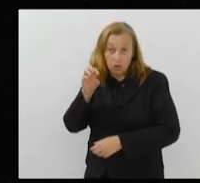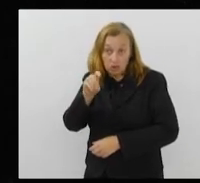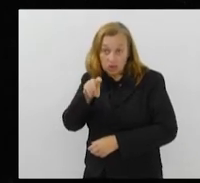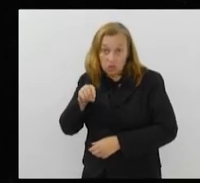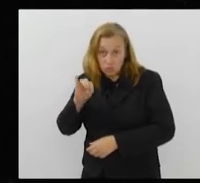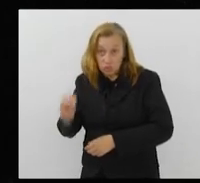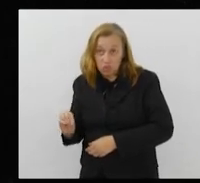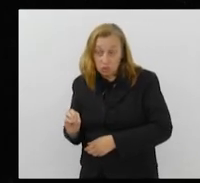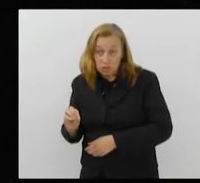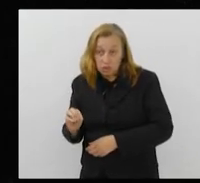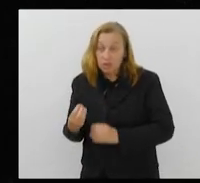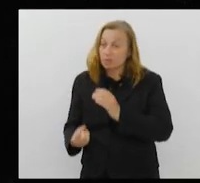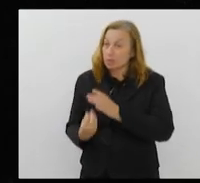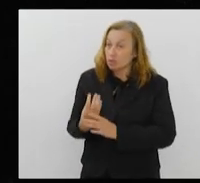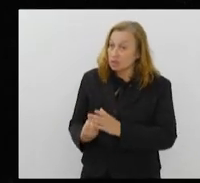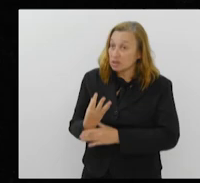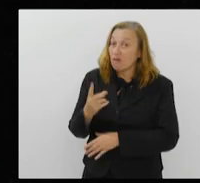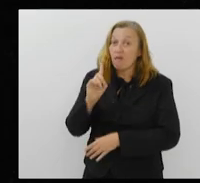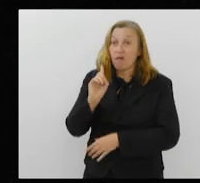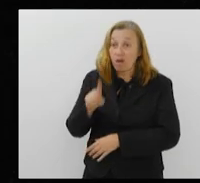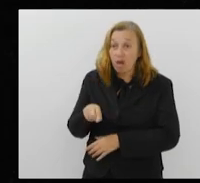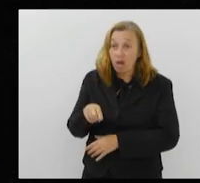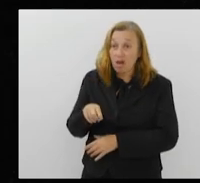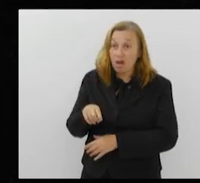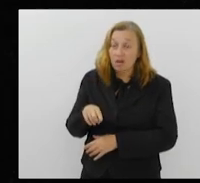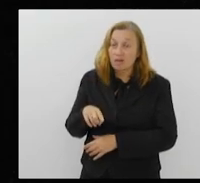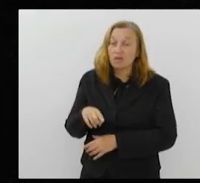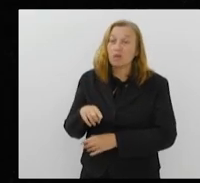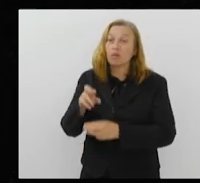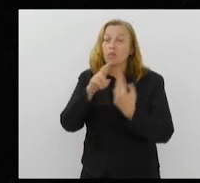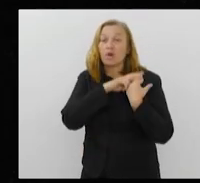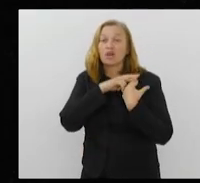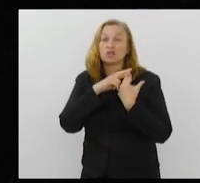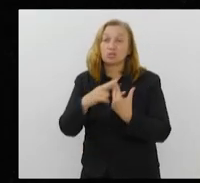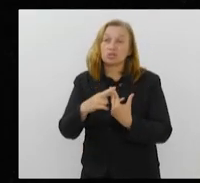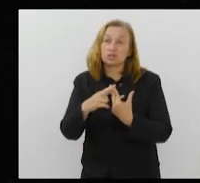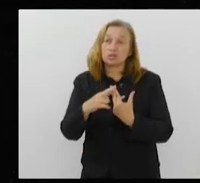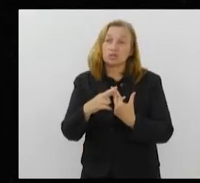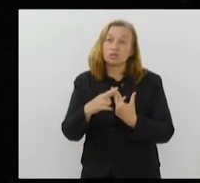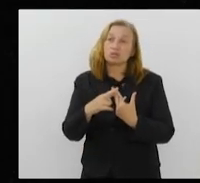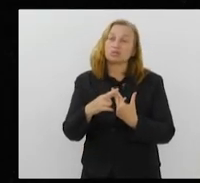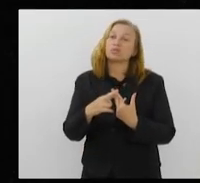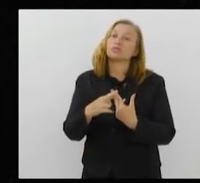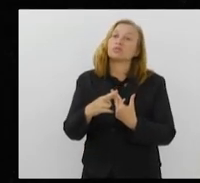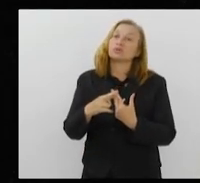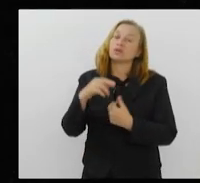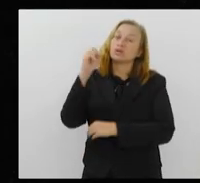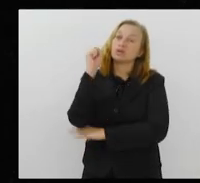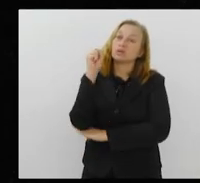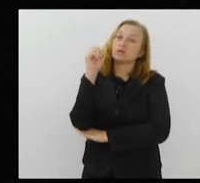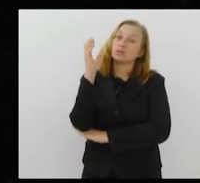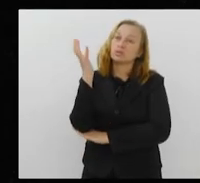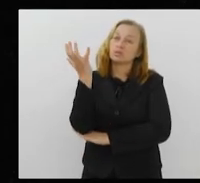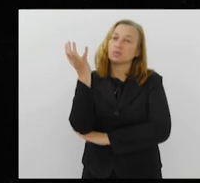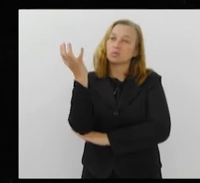produção, é o grande responsável pelo desmatamento no nosso